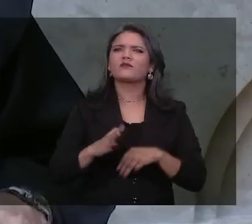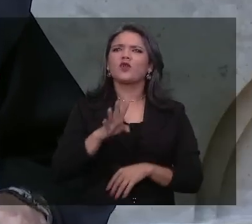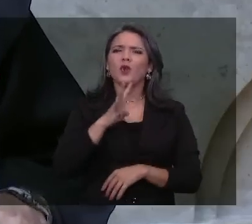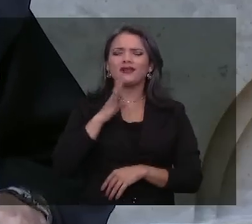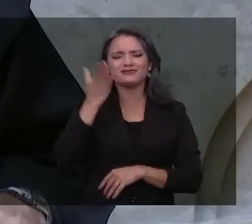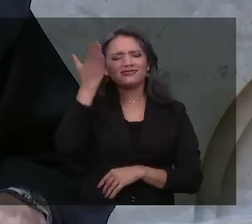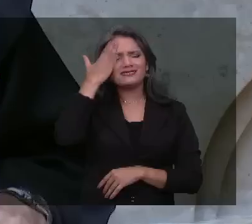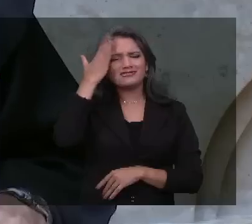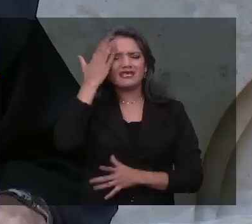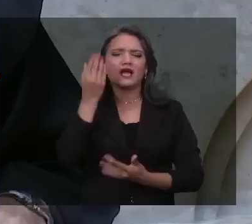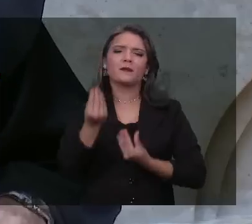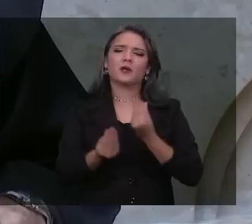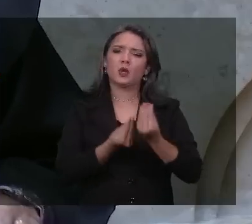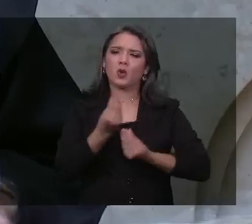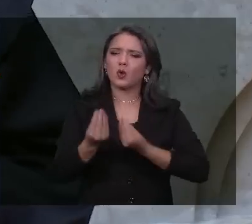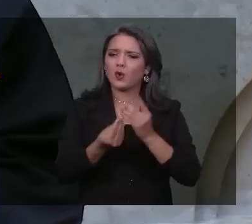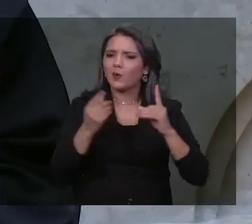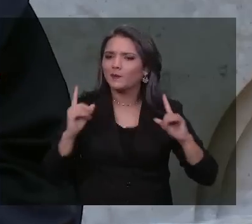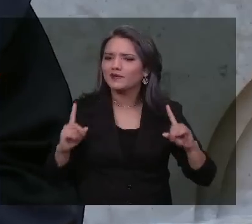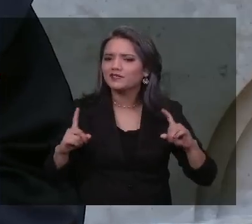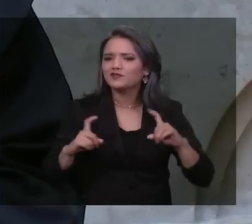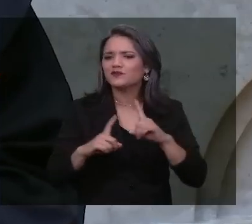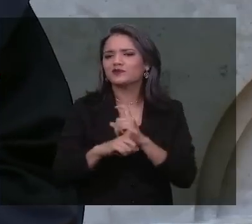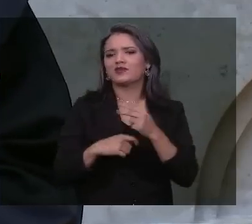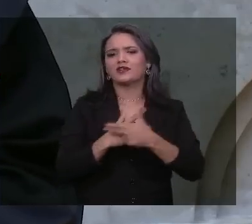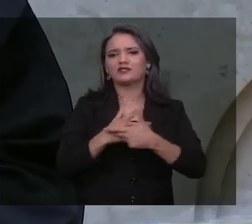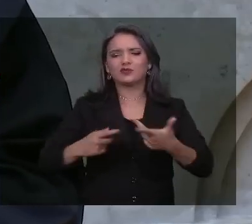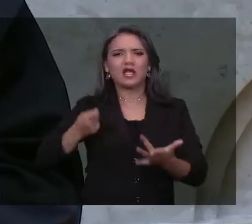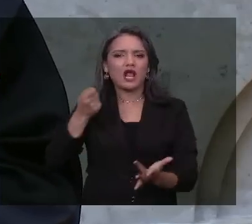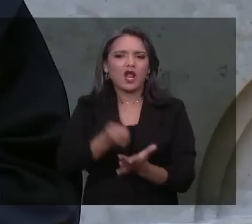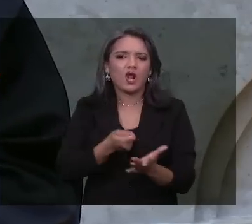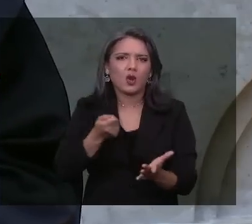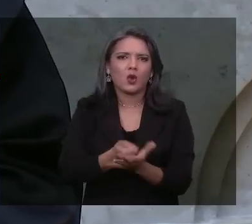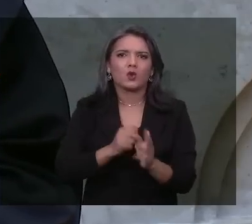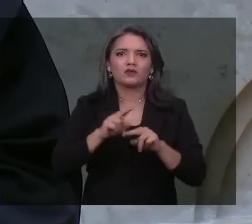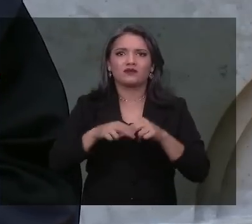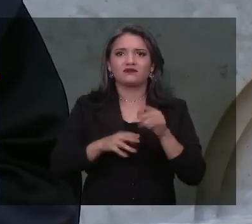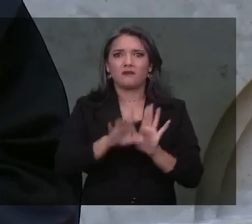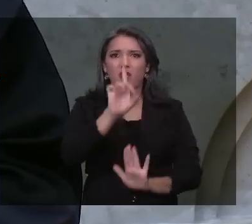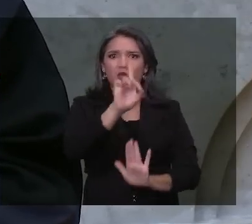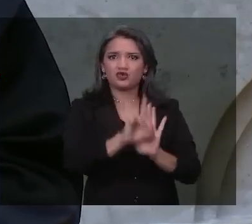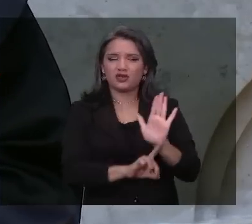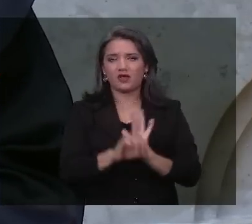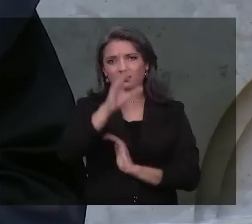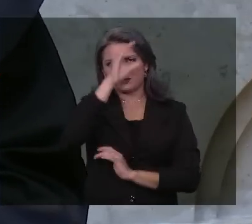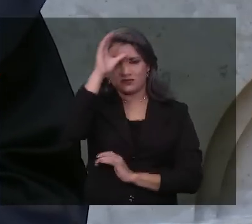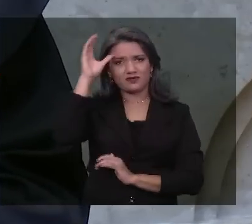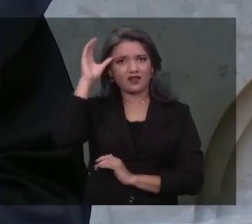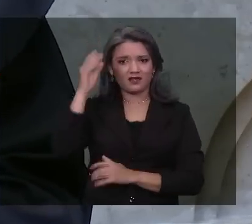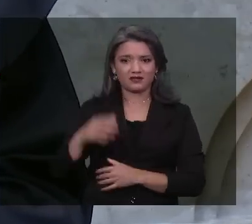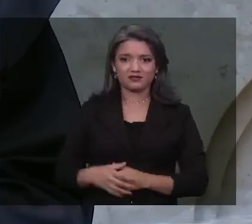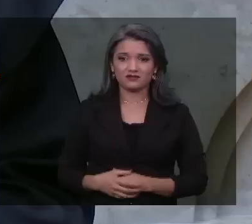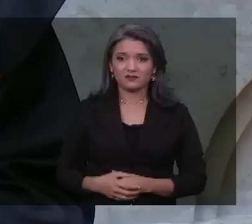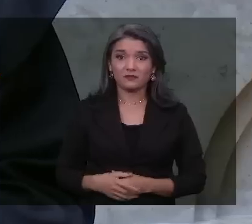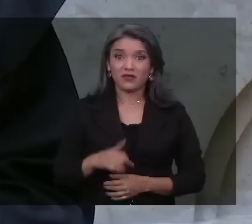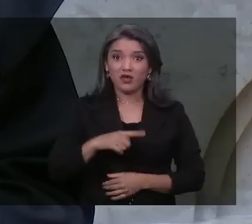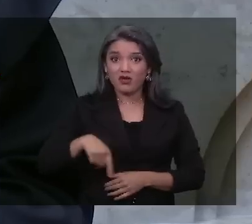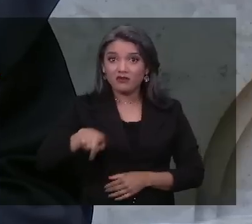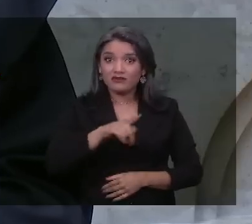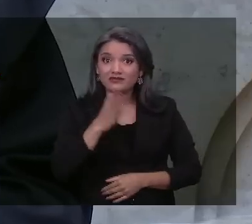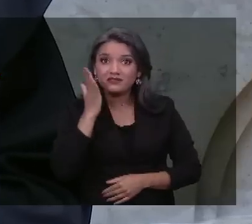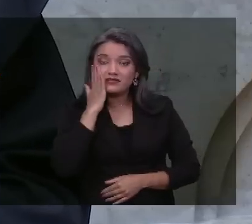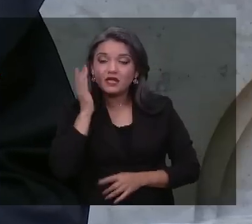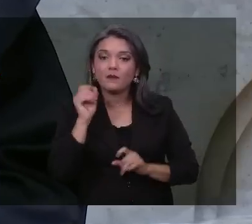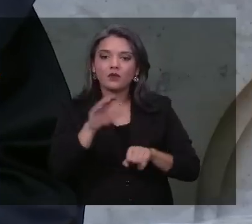agruras de quem milita pelos direitos de seus representados. E são testemunhas de que a Constituição é